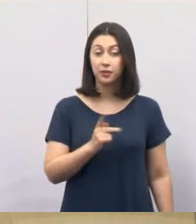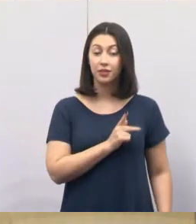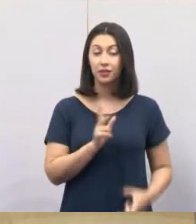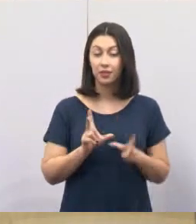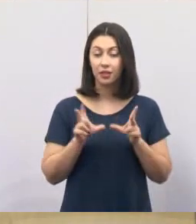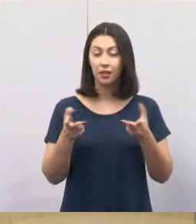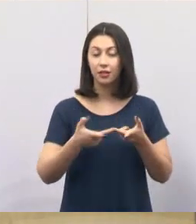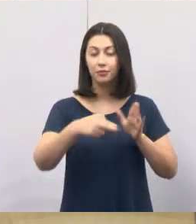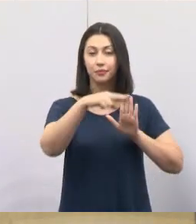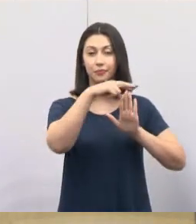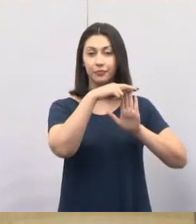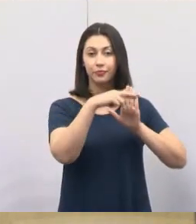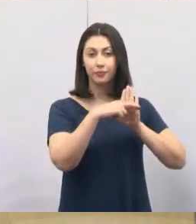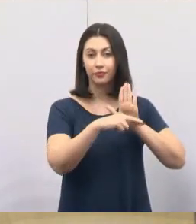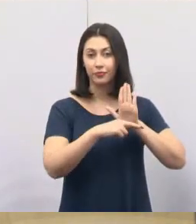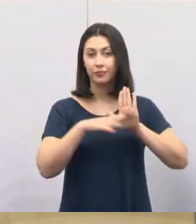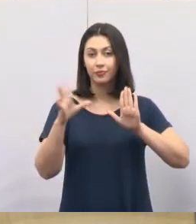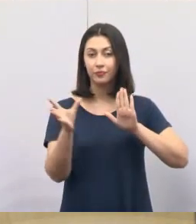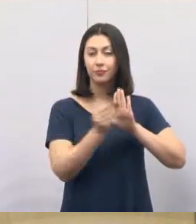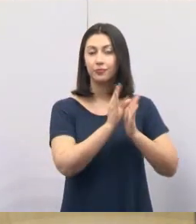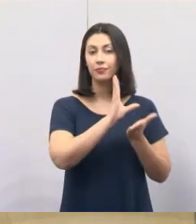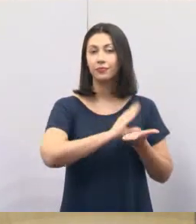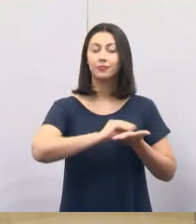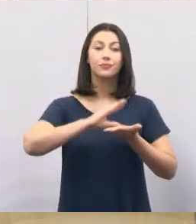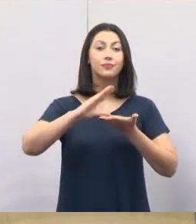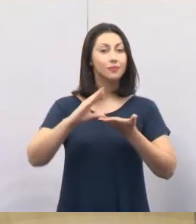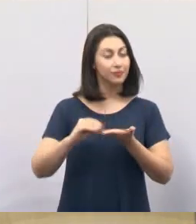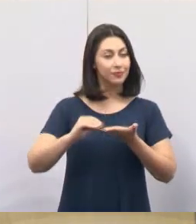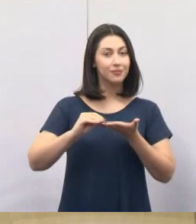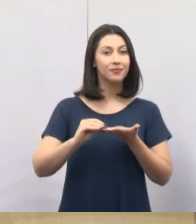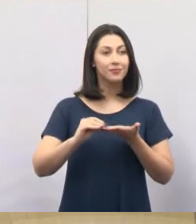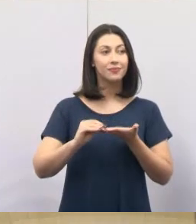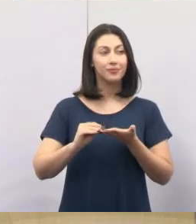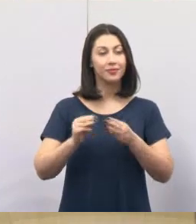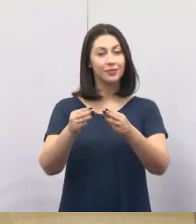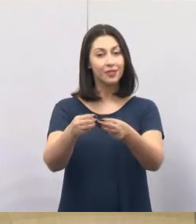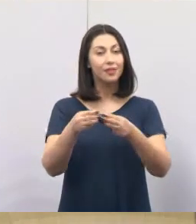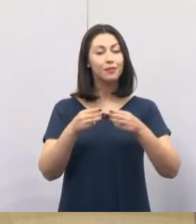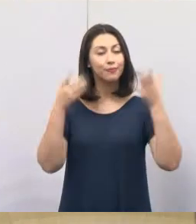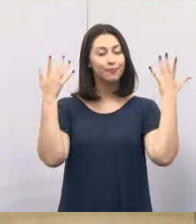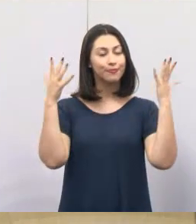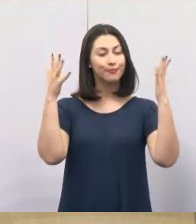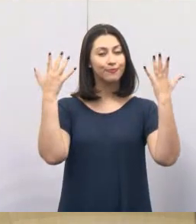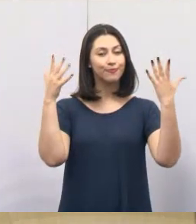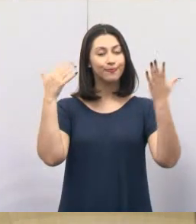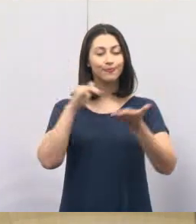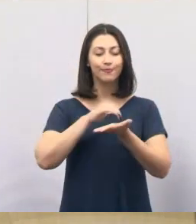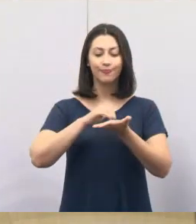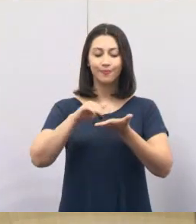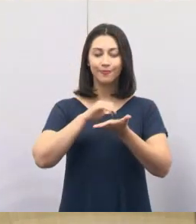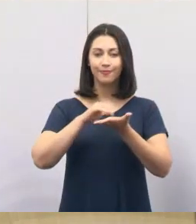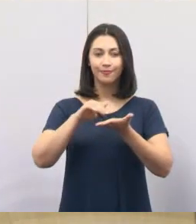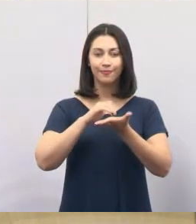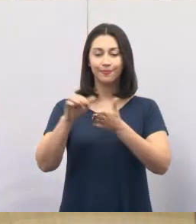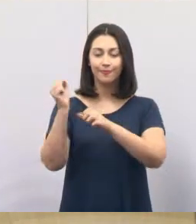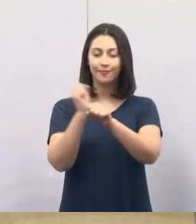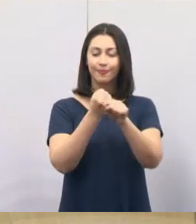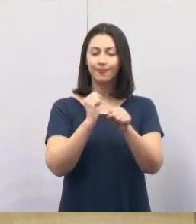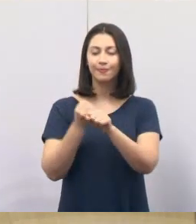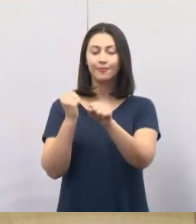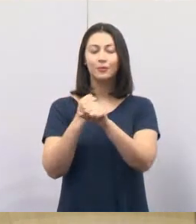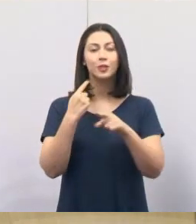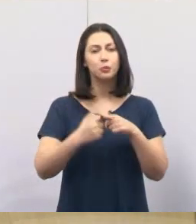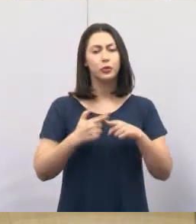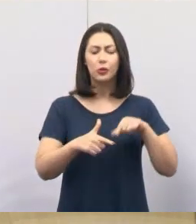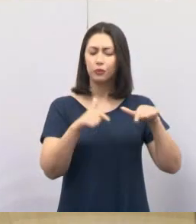casa, cumprida as formas regimentais, conste na ata trabalho dessa sessão, o registro de moção congratulatória à Secretaria Municipal de Infraestrutura pelos